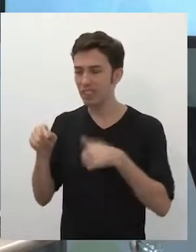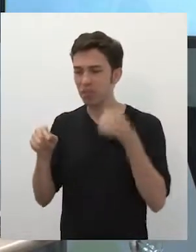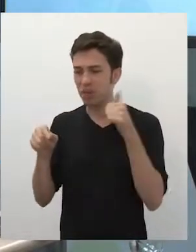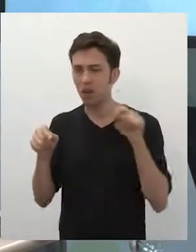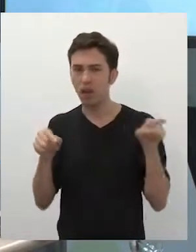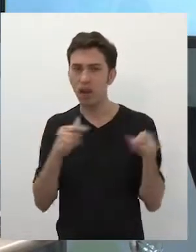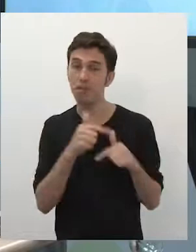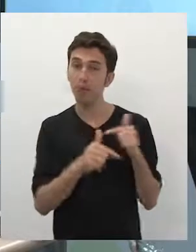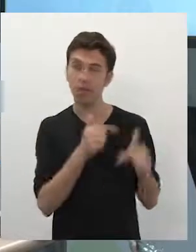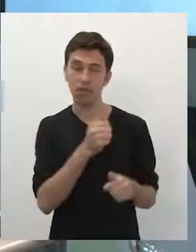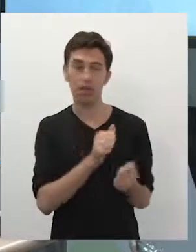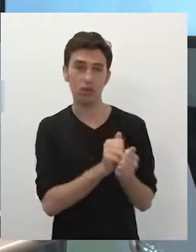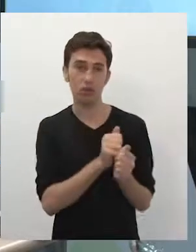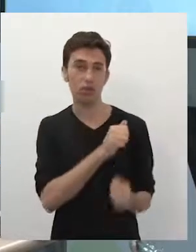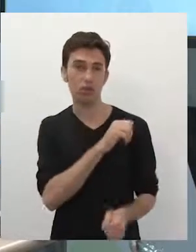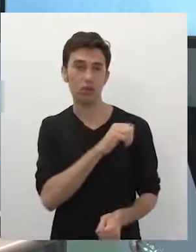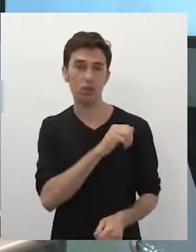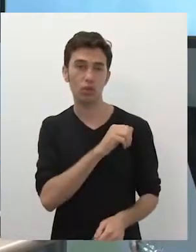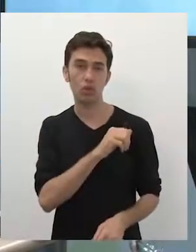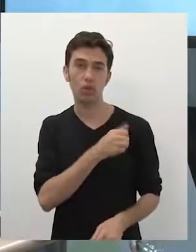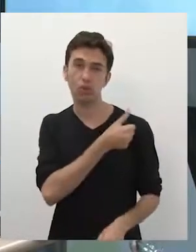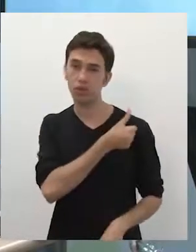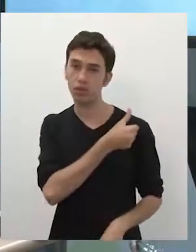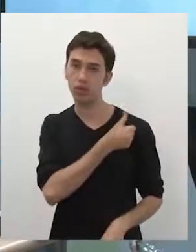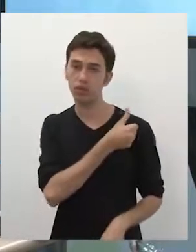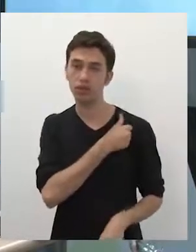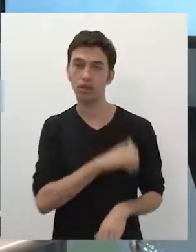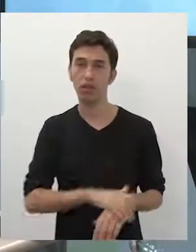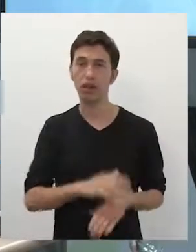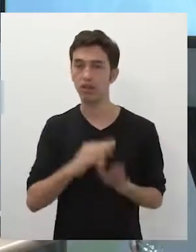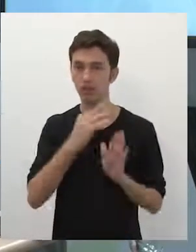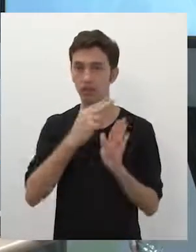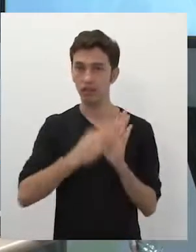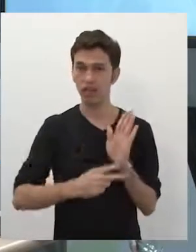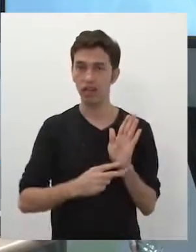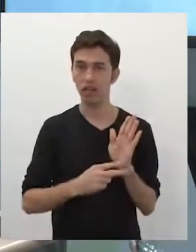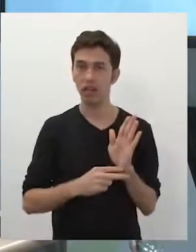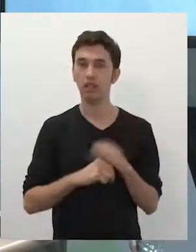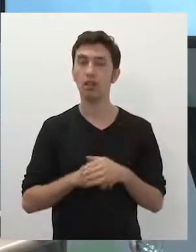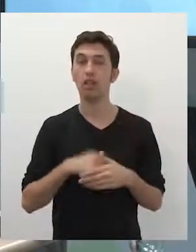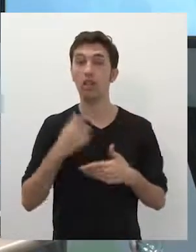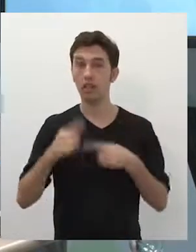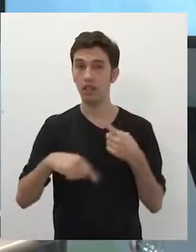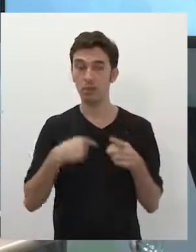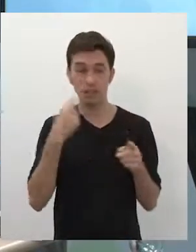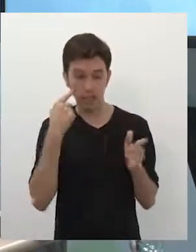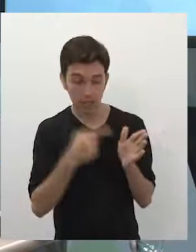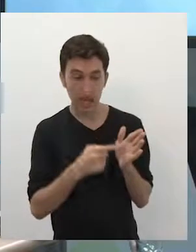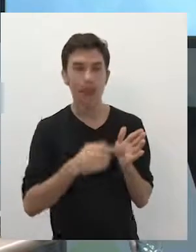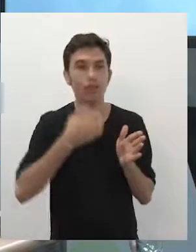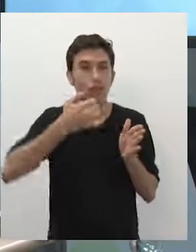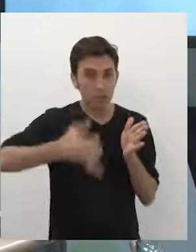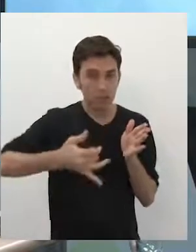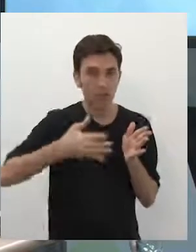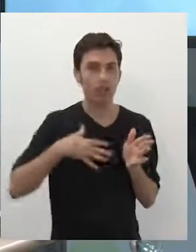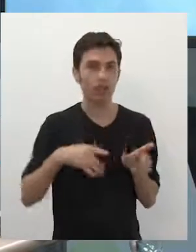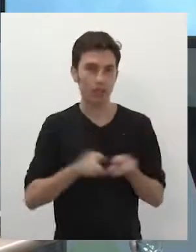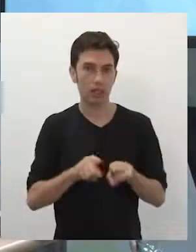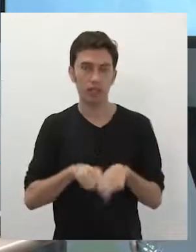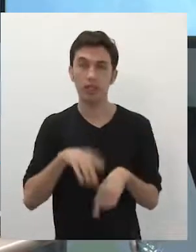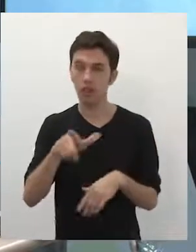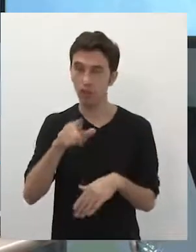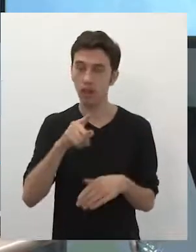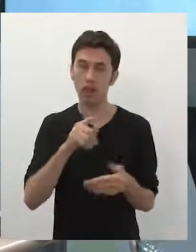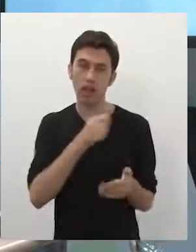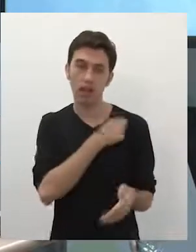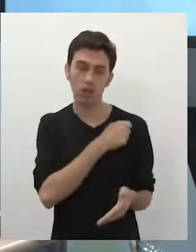alunos do 6º ano. Mas nós vamos fazer a leitura juntos e eu vou fazendo apontamentos, tá? Então, aluno, pegue aí o seu caderno, vai